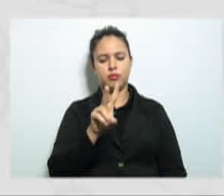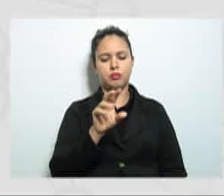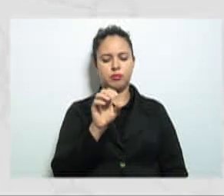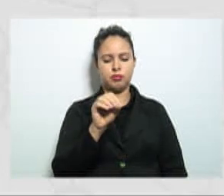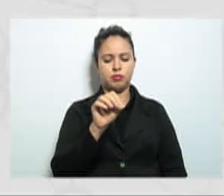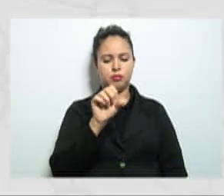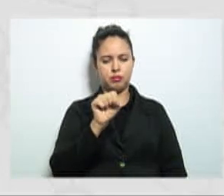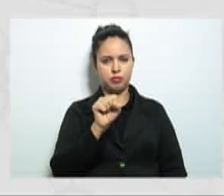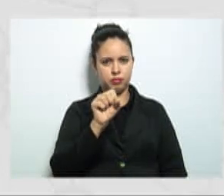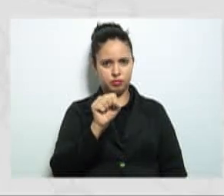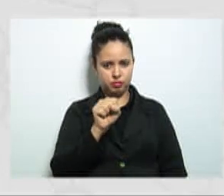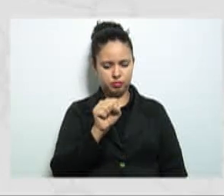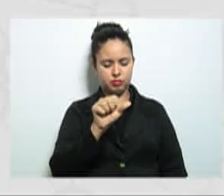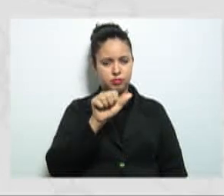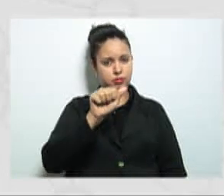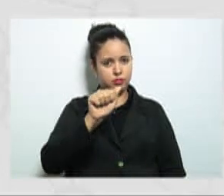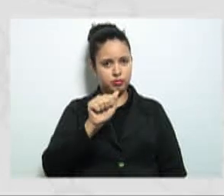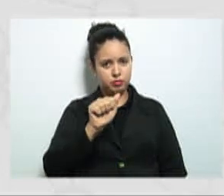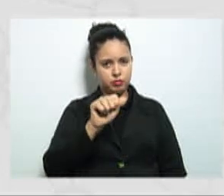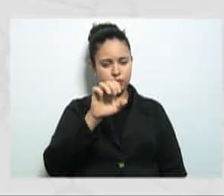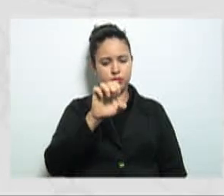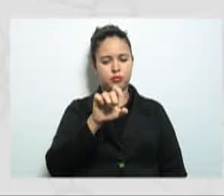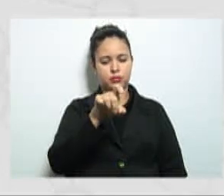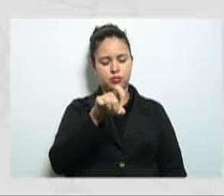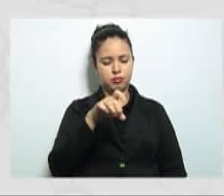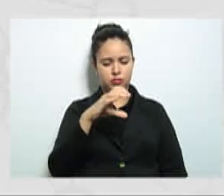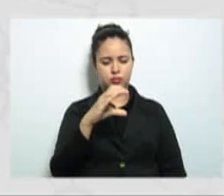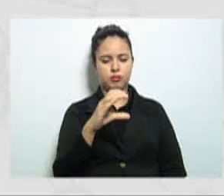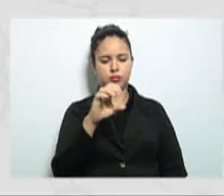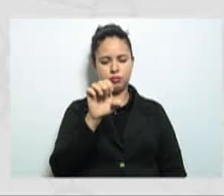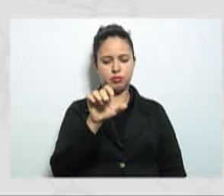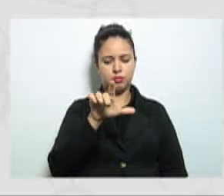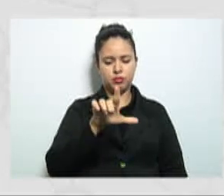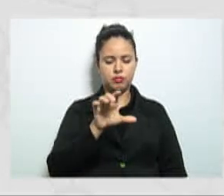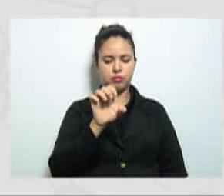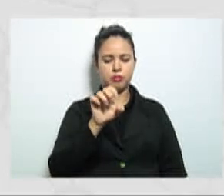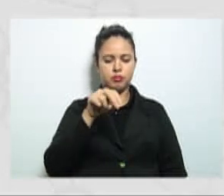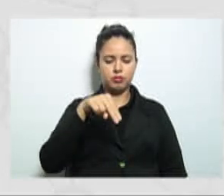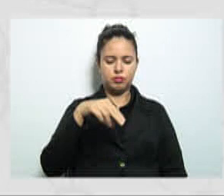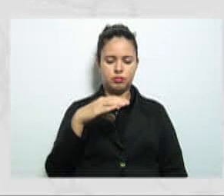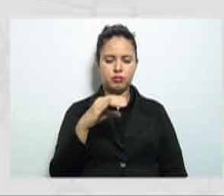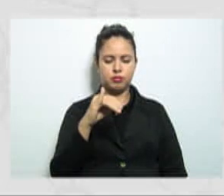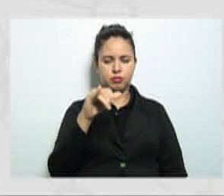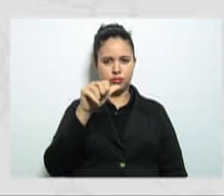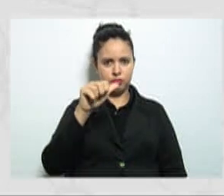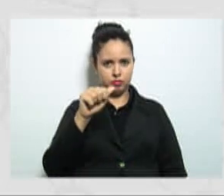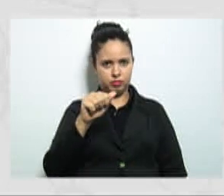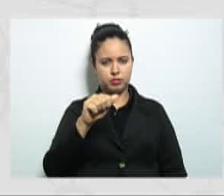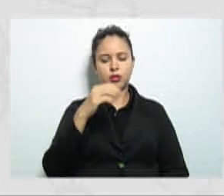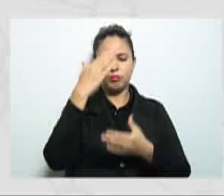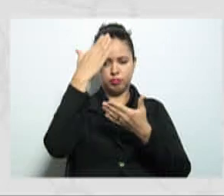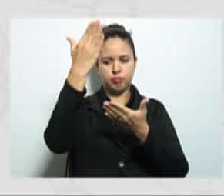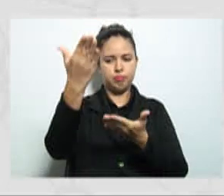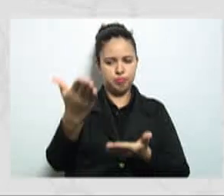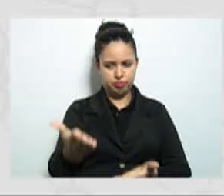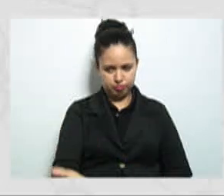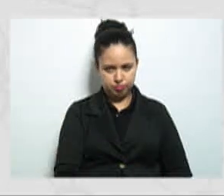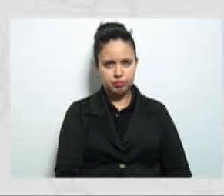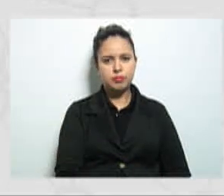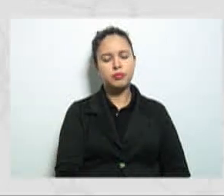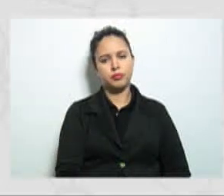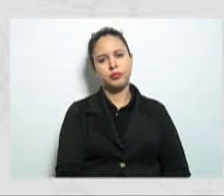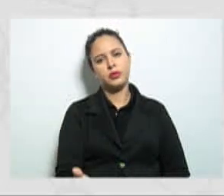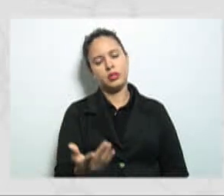lá dentro do texto, eu vou utilizar o Vossa Excelência. Estou escrevendo um ofício para o prefeito. Comunico,